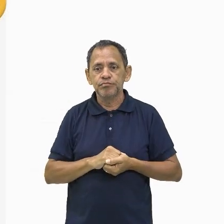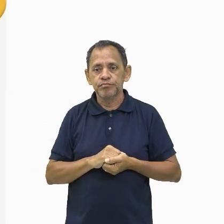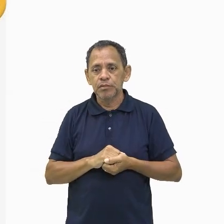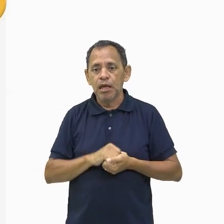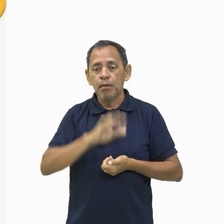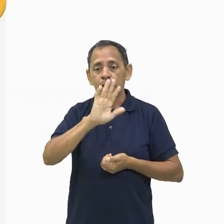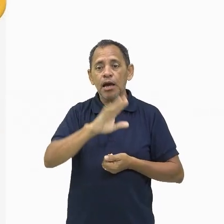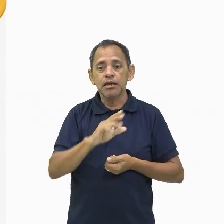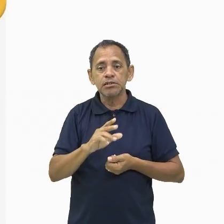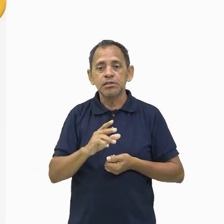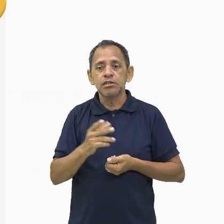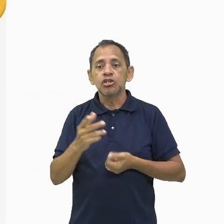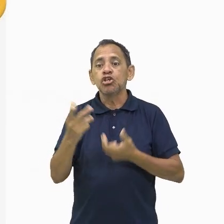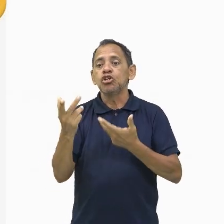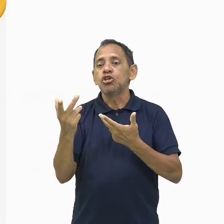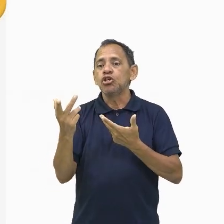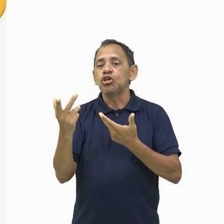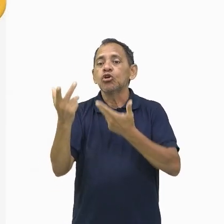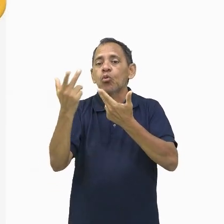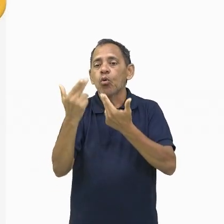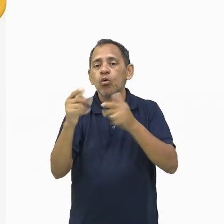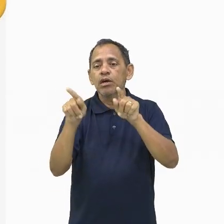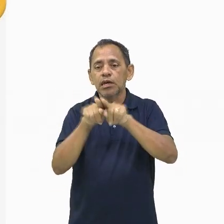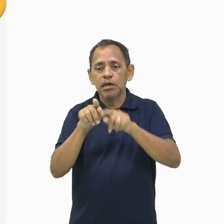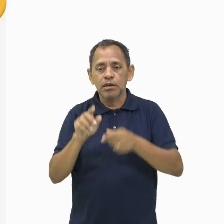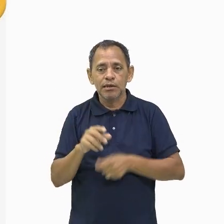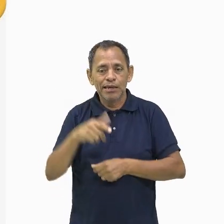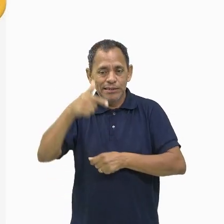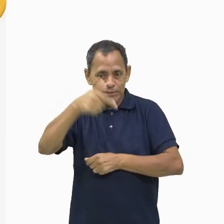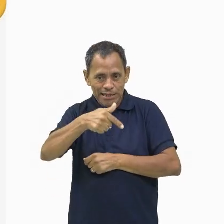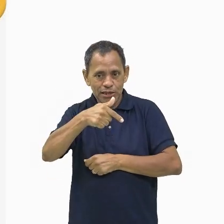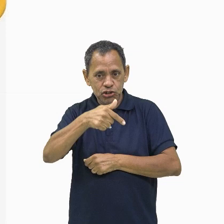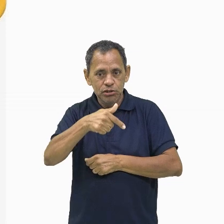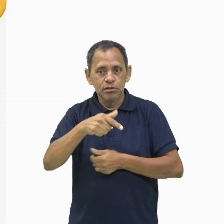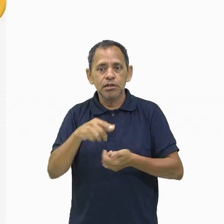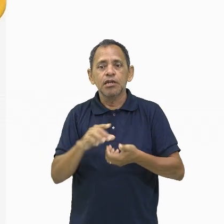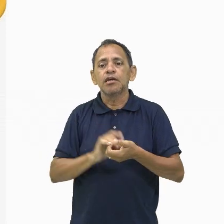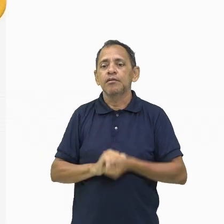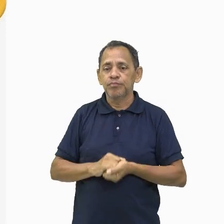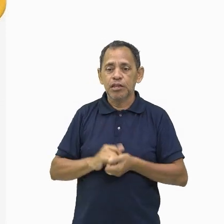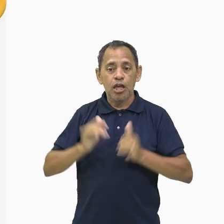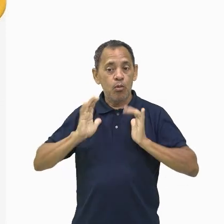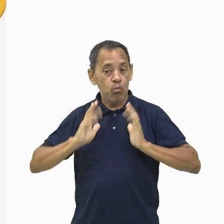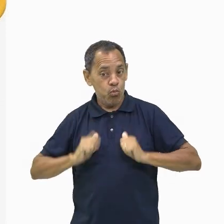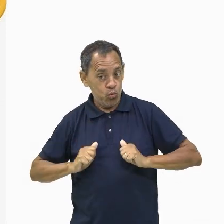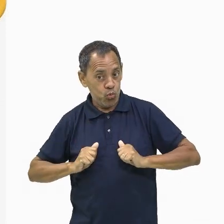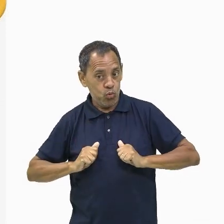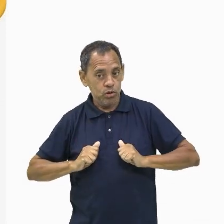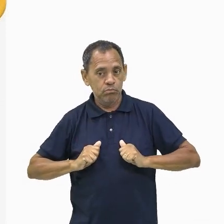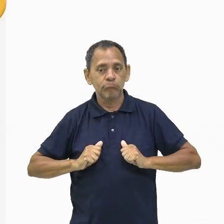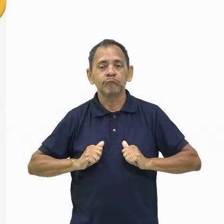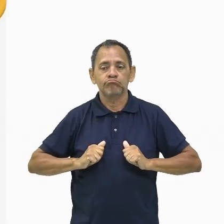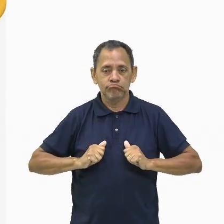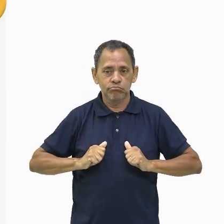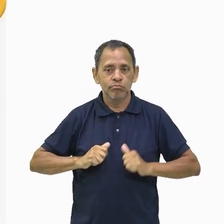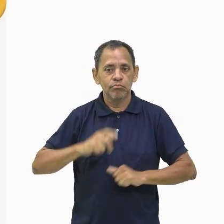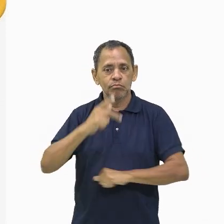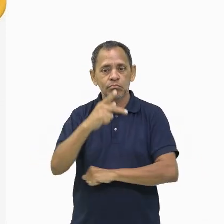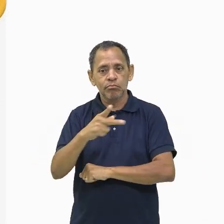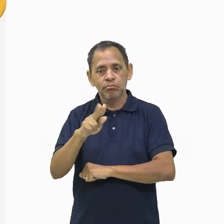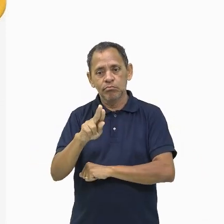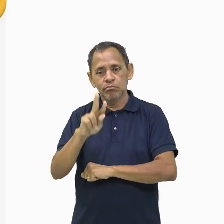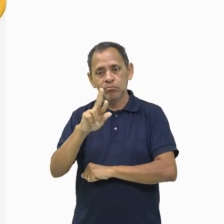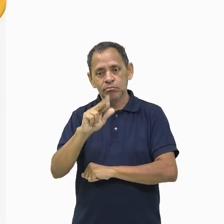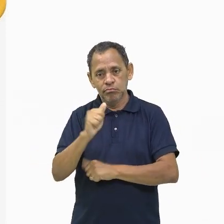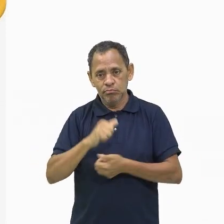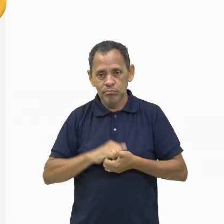7, a gente diz que a água ela é pura, né? Ela nem é ácida, nem é básica, ela está em